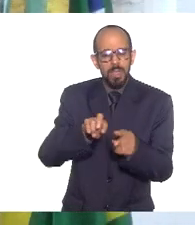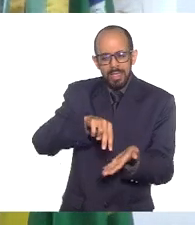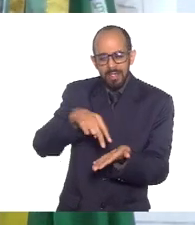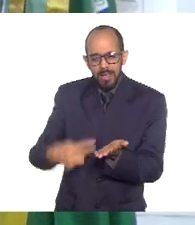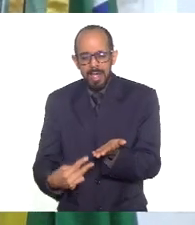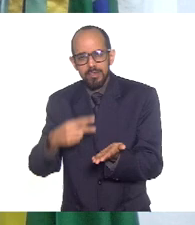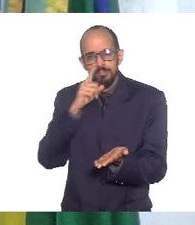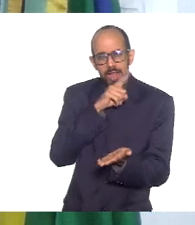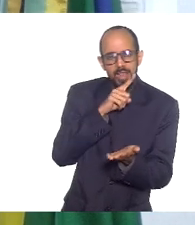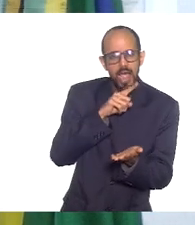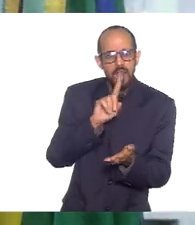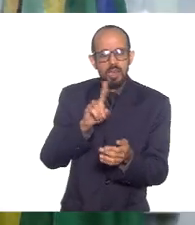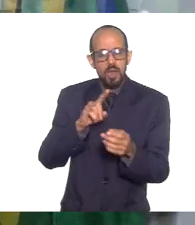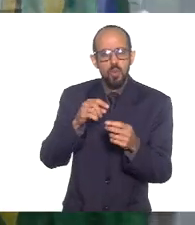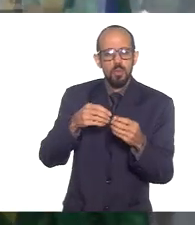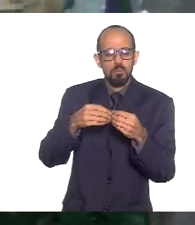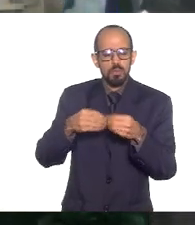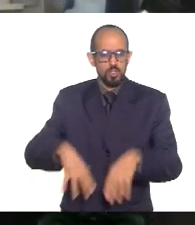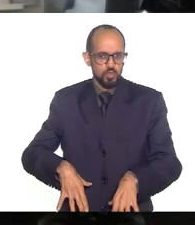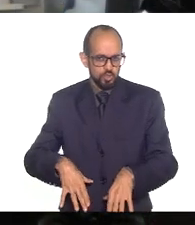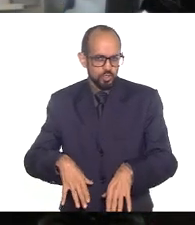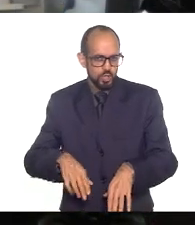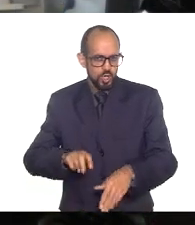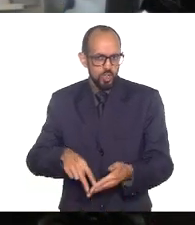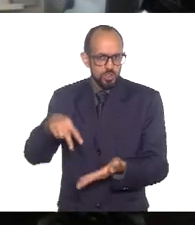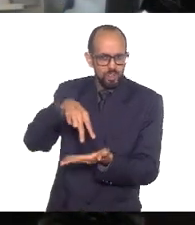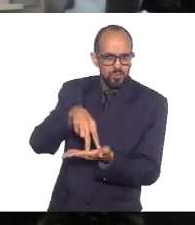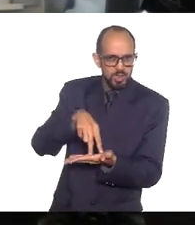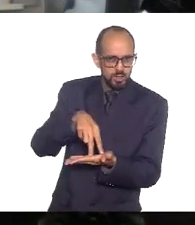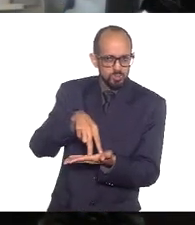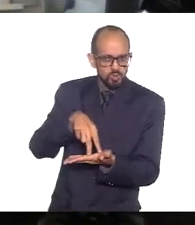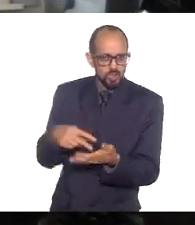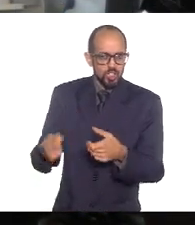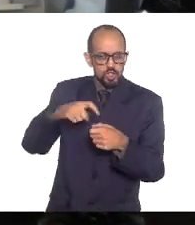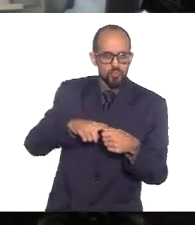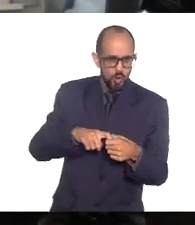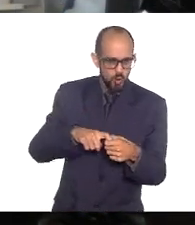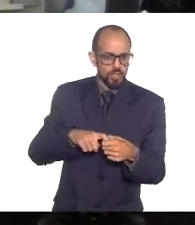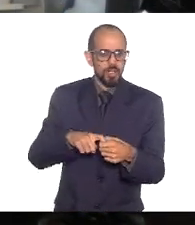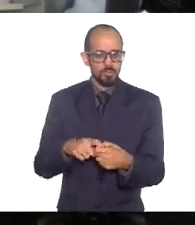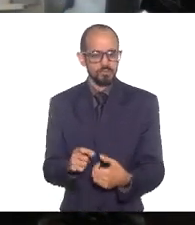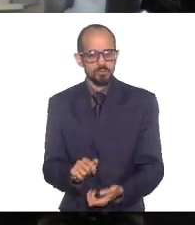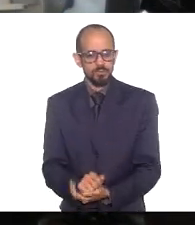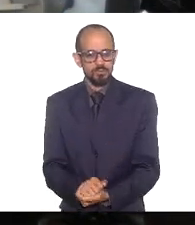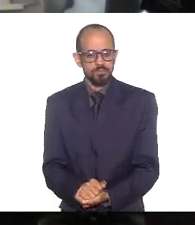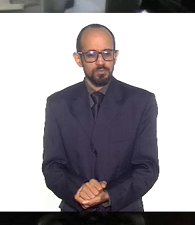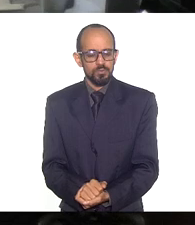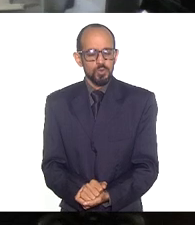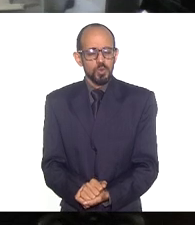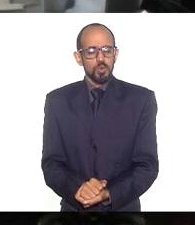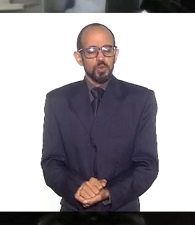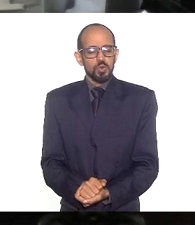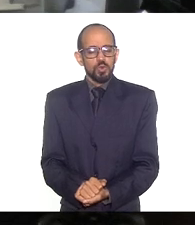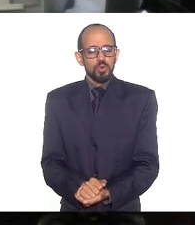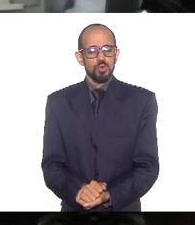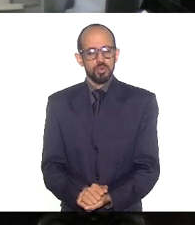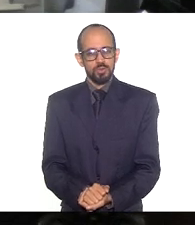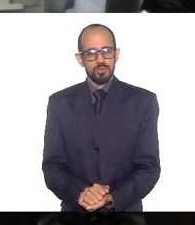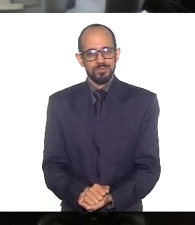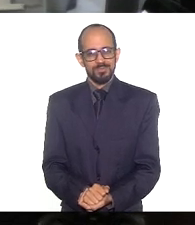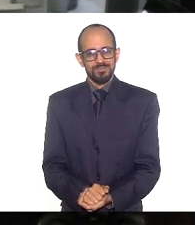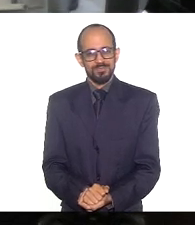demais a gente levanta a gente sobe a gente volta E aí